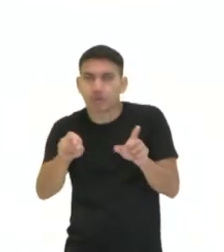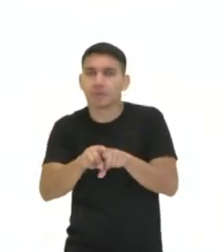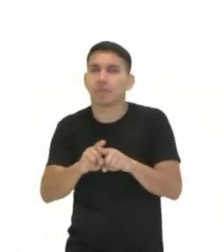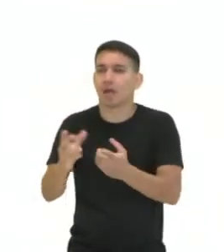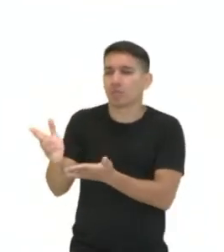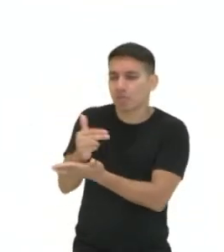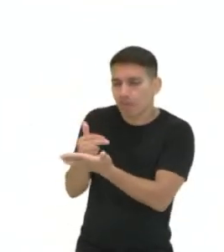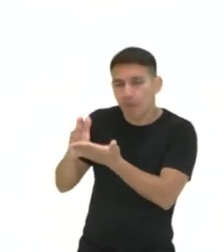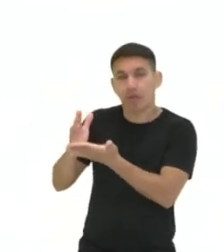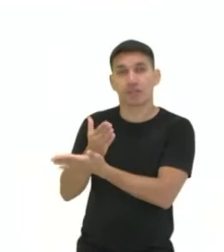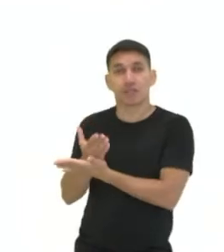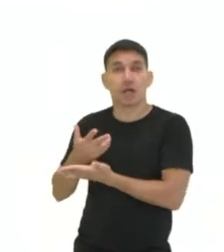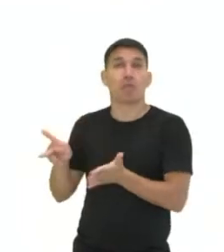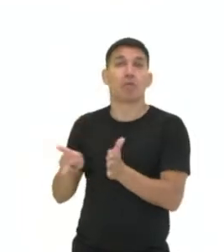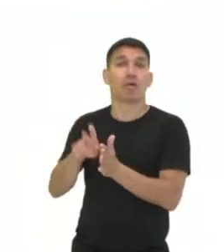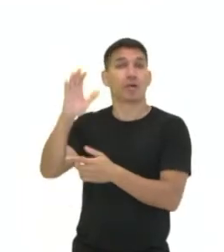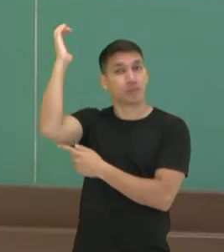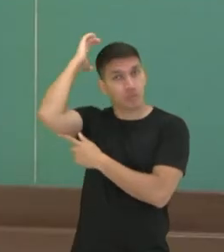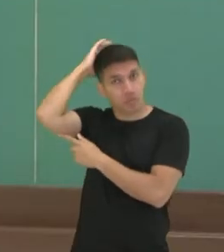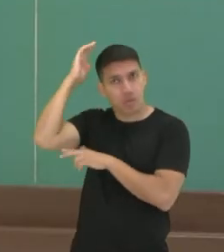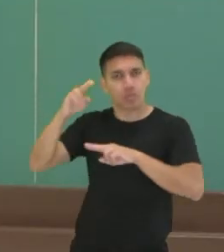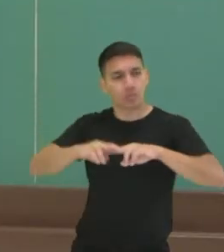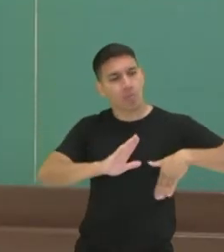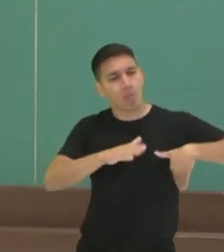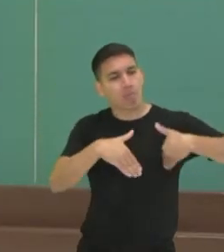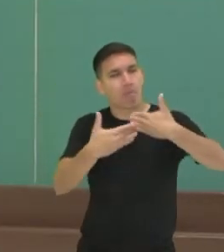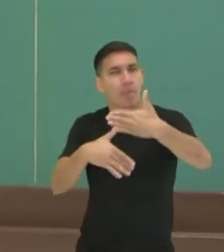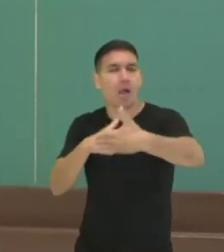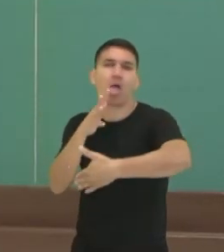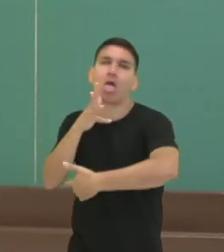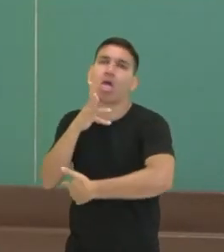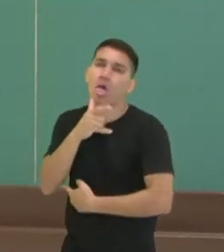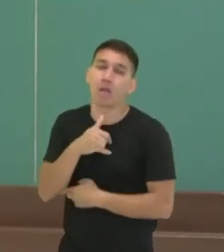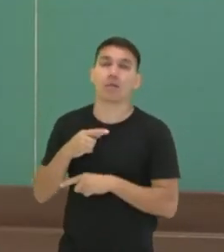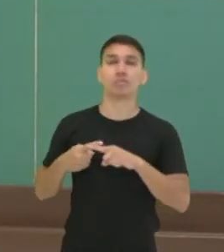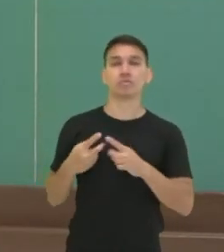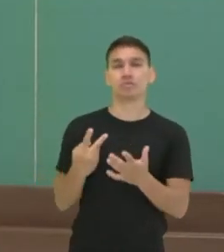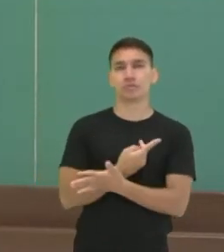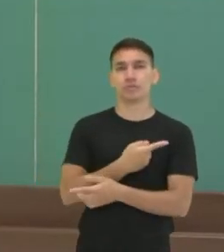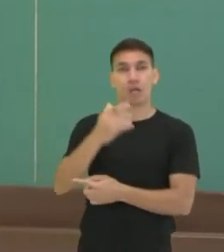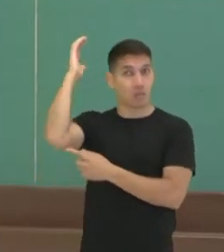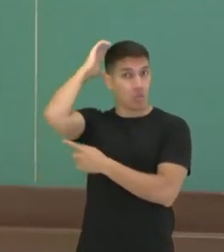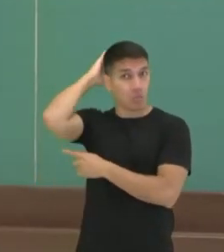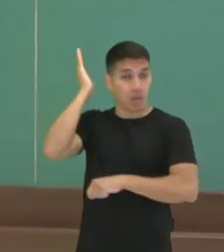livro, eram os monges. Então nós tínhamos um processo bem demorado. Os monges, eles